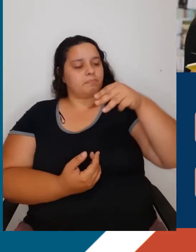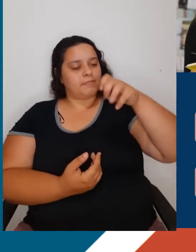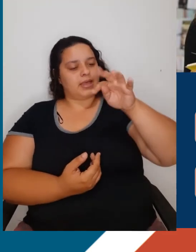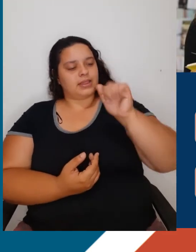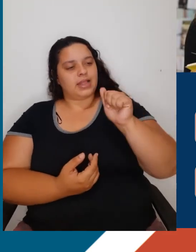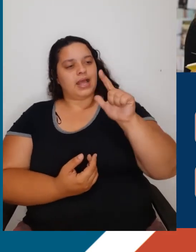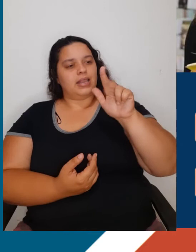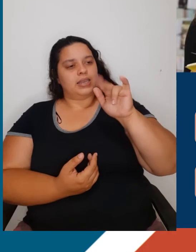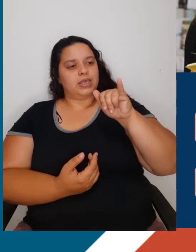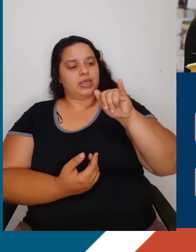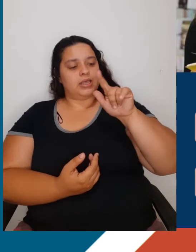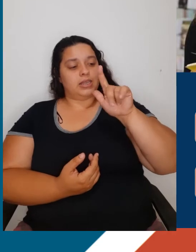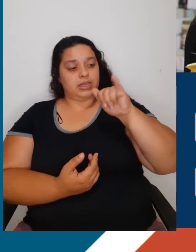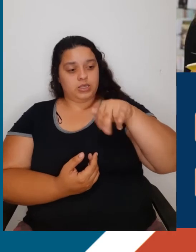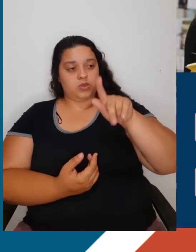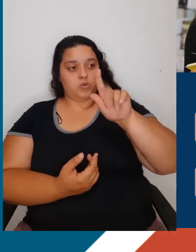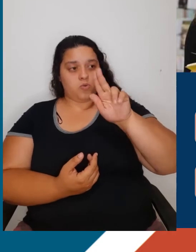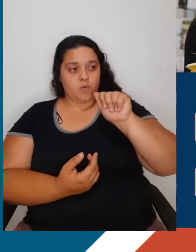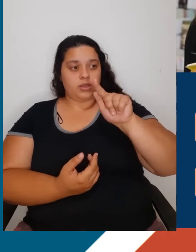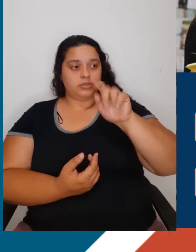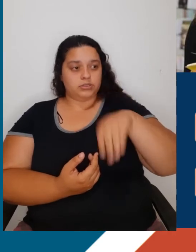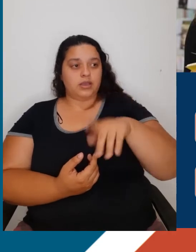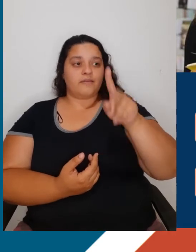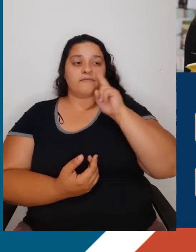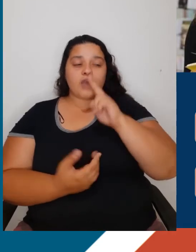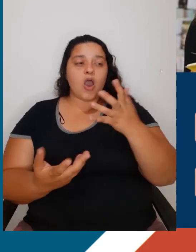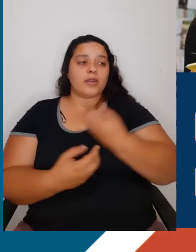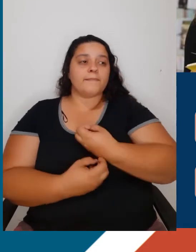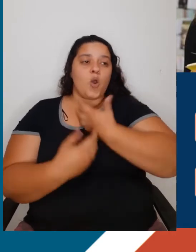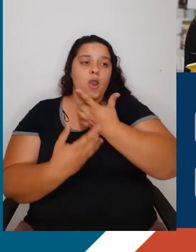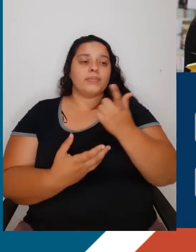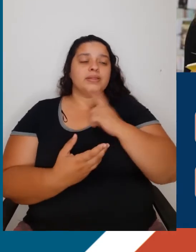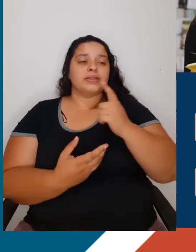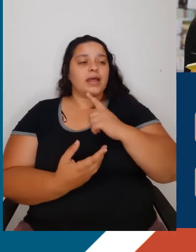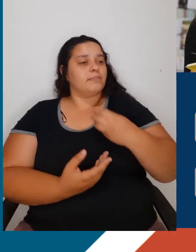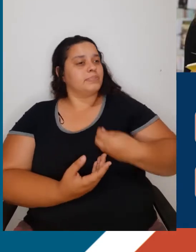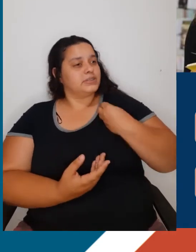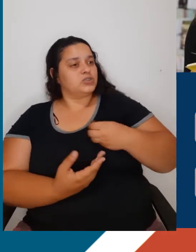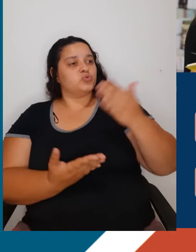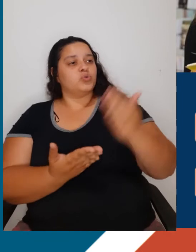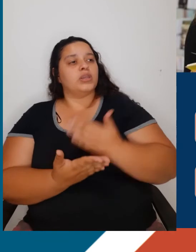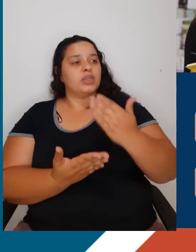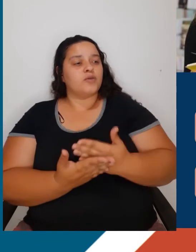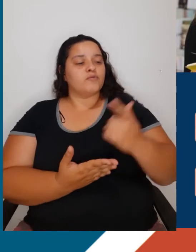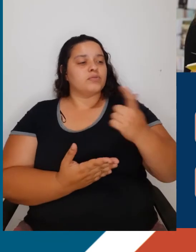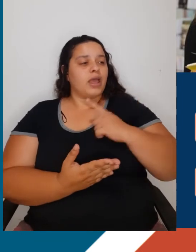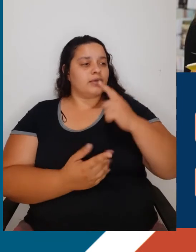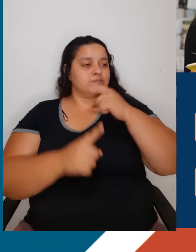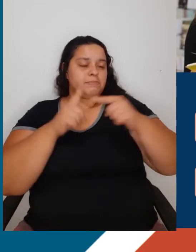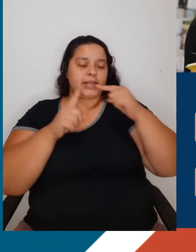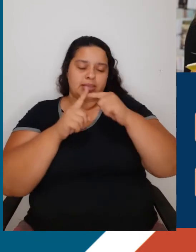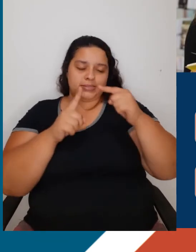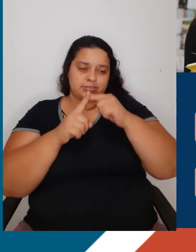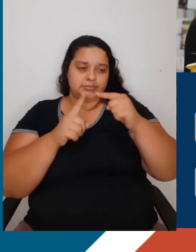maneira própria, diferente de outros autores. Veremos a seguir um poema que está presente em O Livro das Semelhanças, de